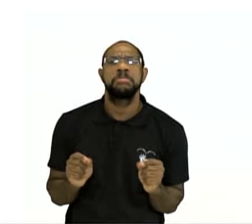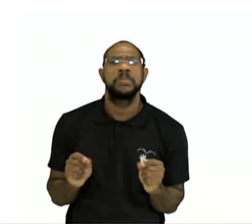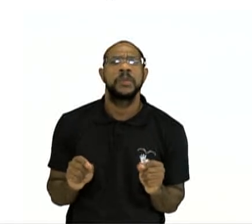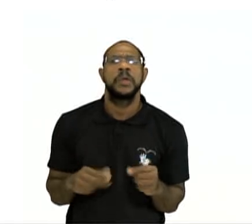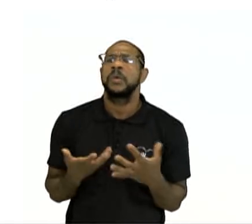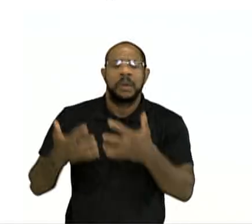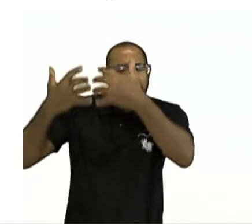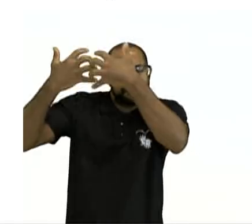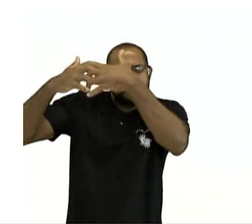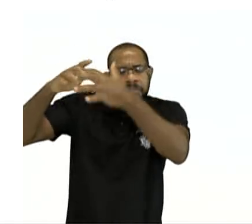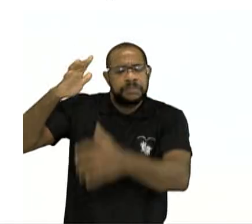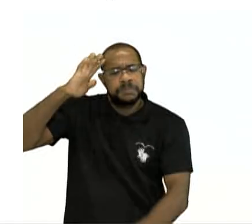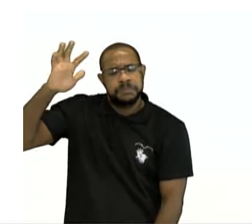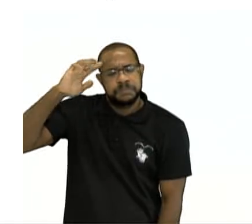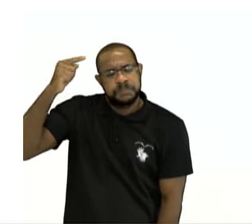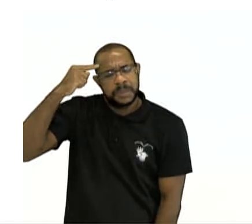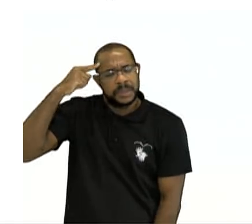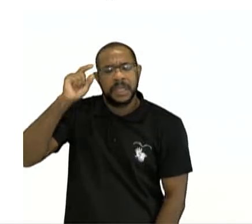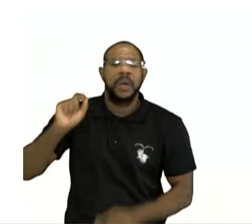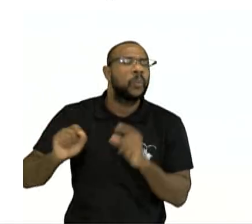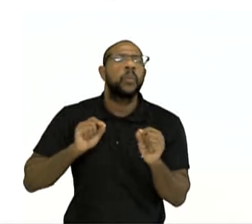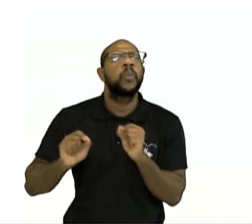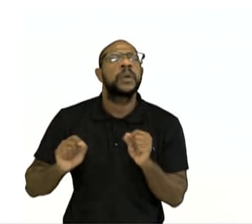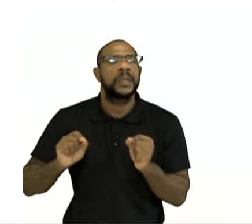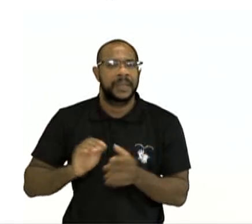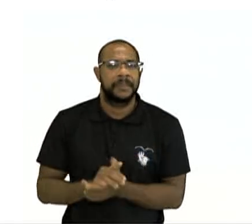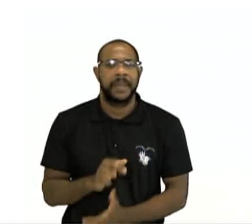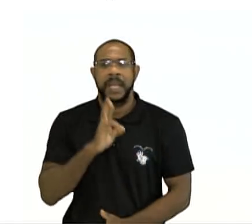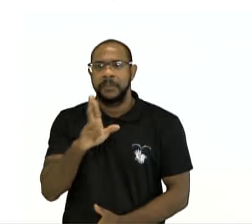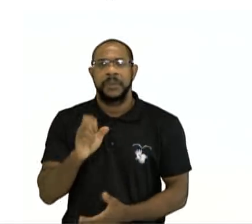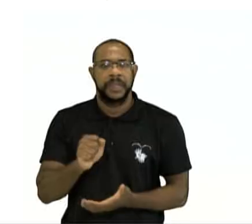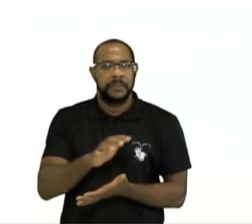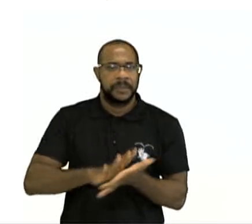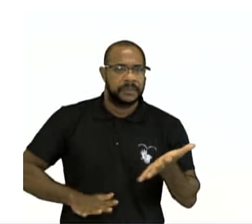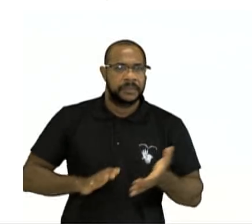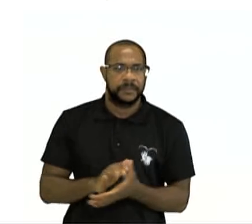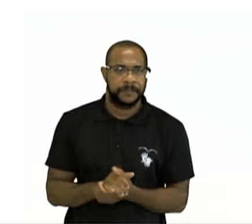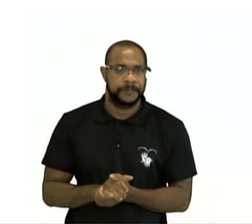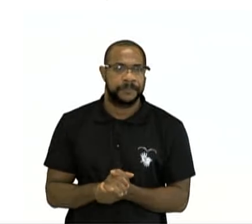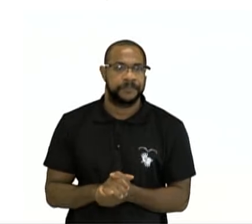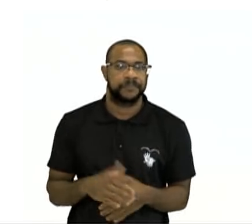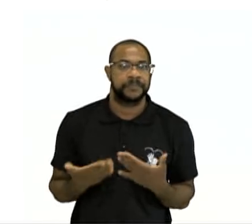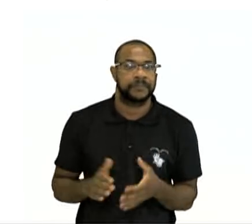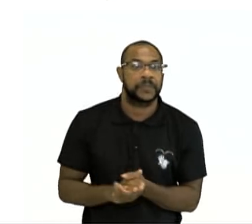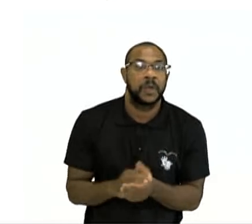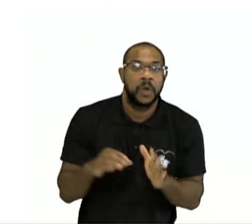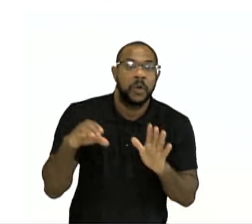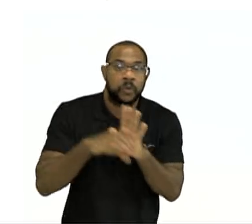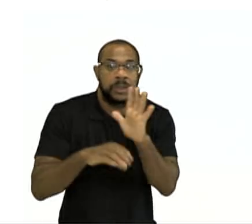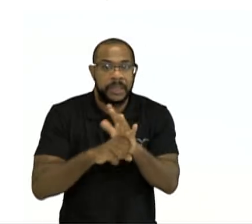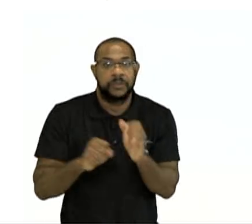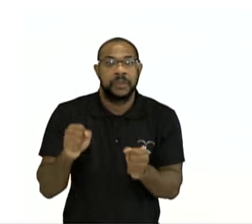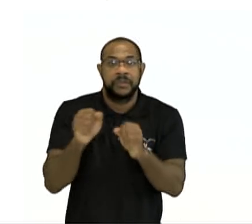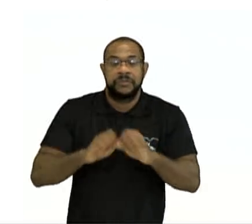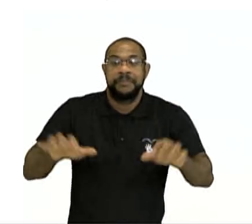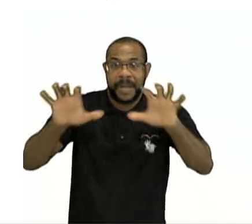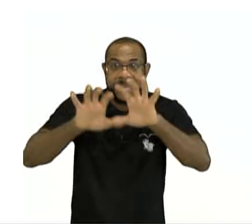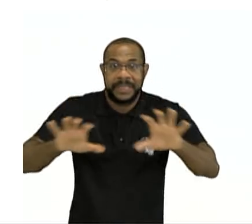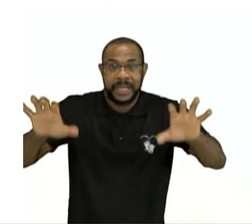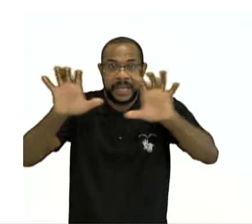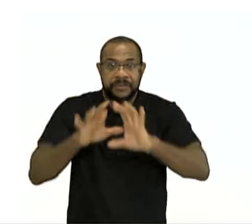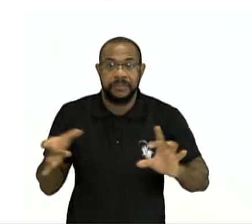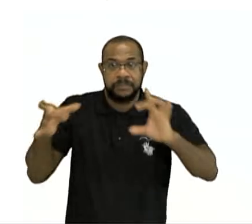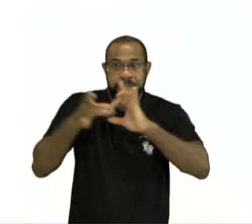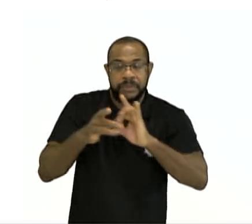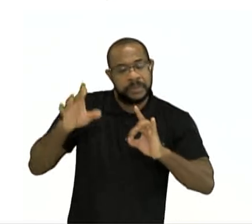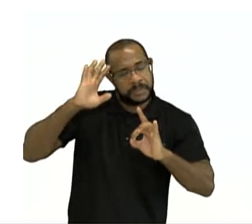reflexão que nós temos que fazer sobre isso para responder à atividade a seguir? Então, o conceito de paisagem ali ligado ao